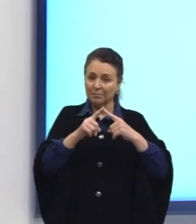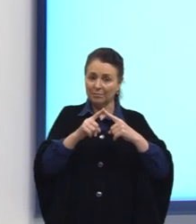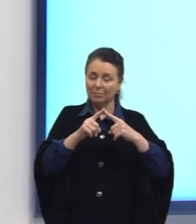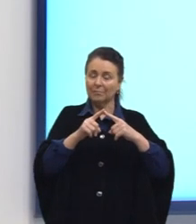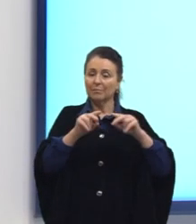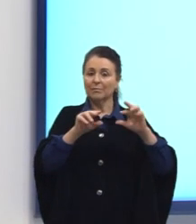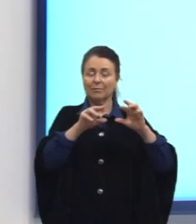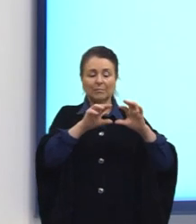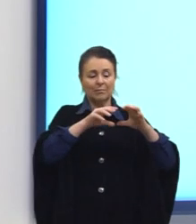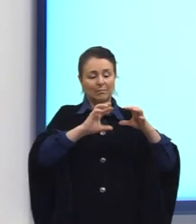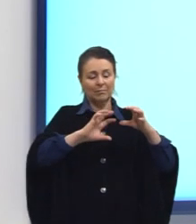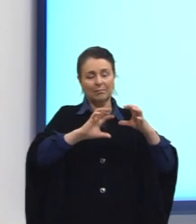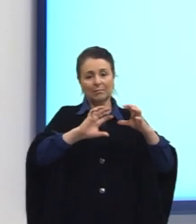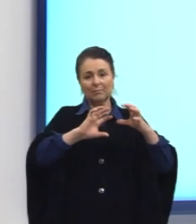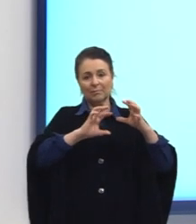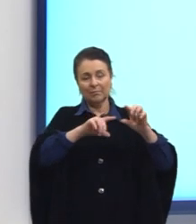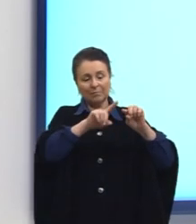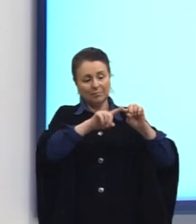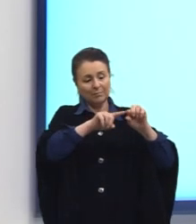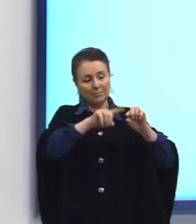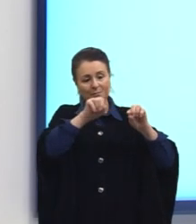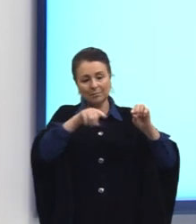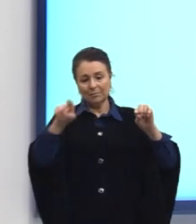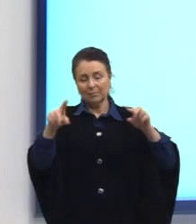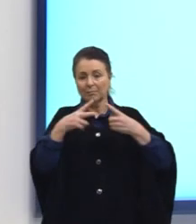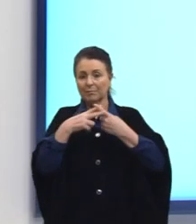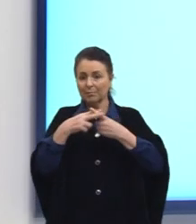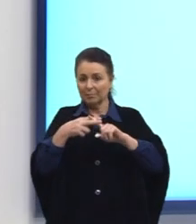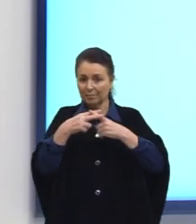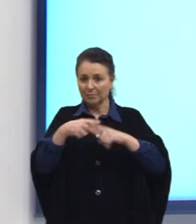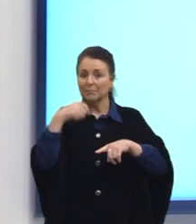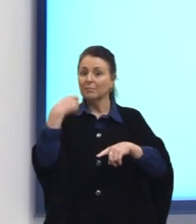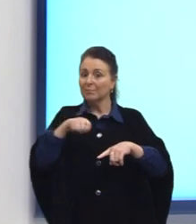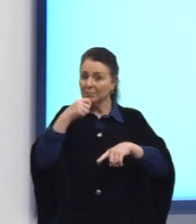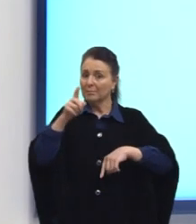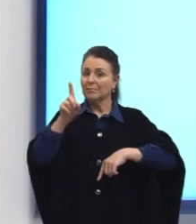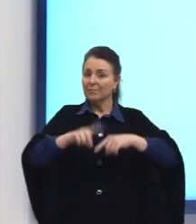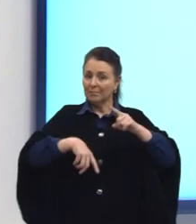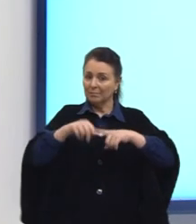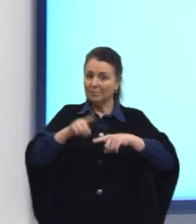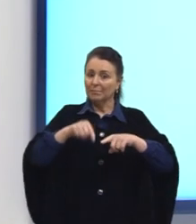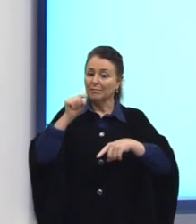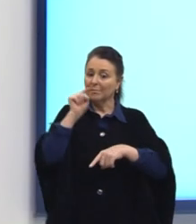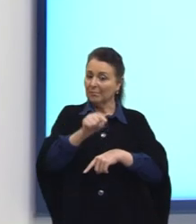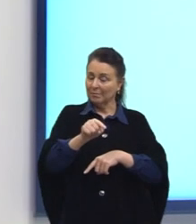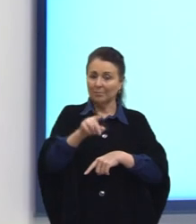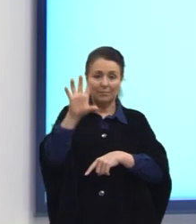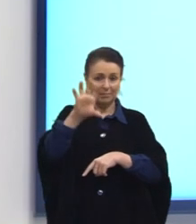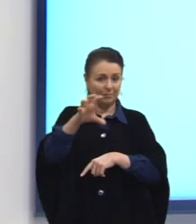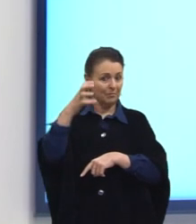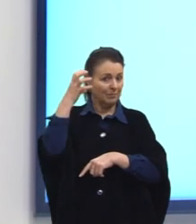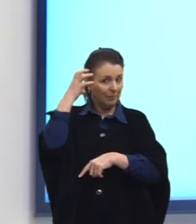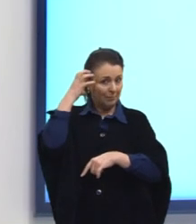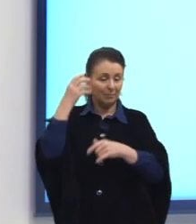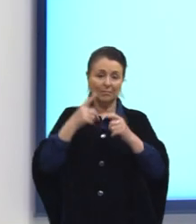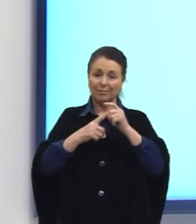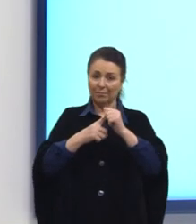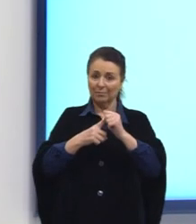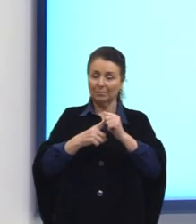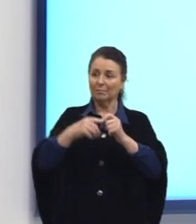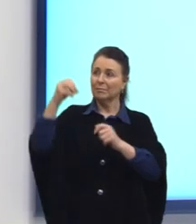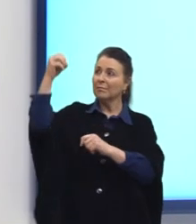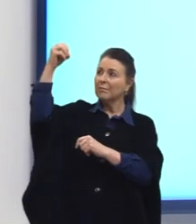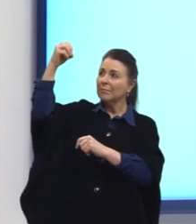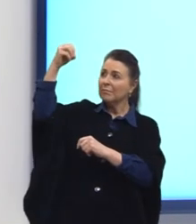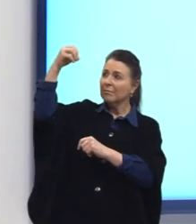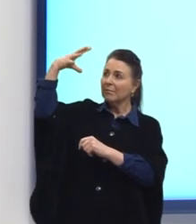mecânicas as mecânicas precisam de um meio material essa que não vai precisar então por isso que as ondas luminosas